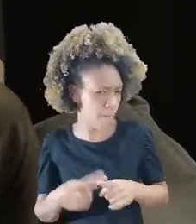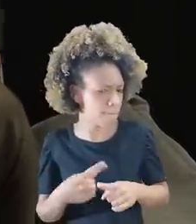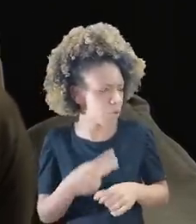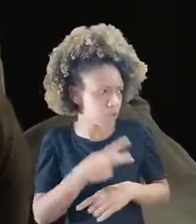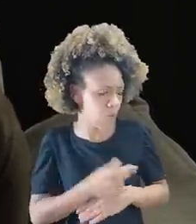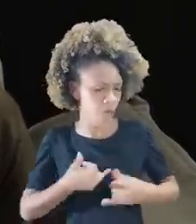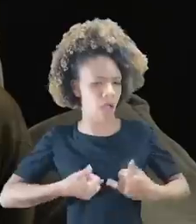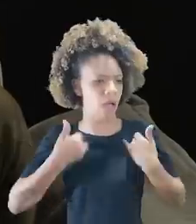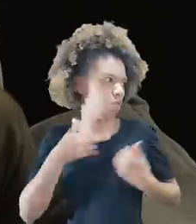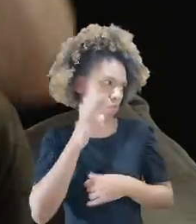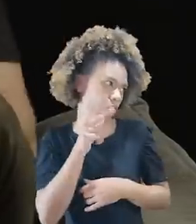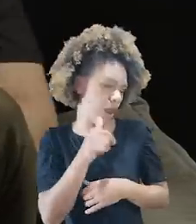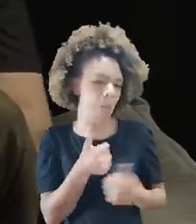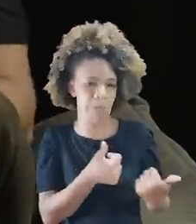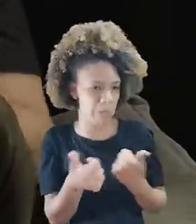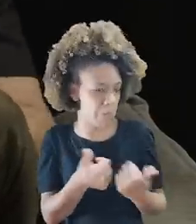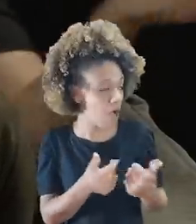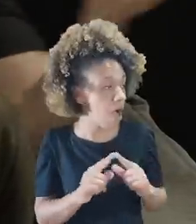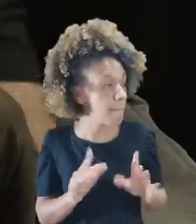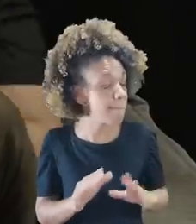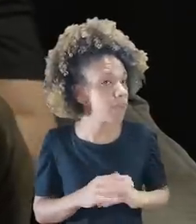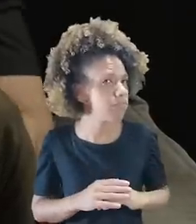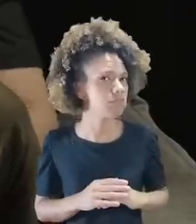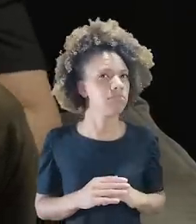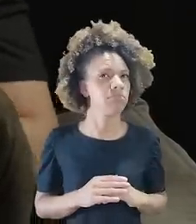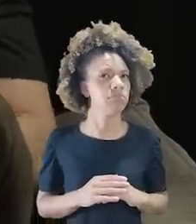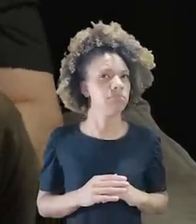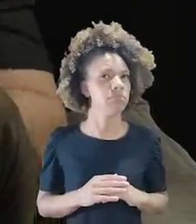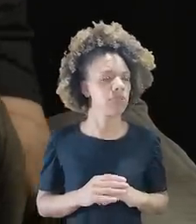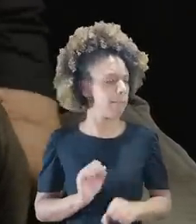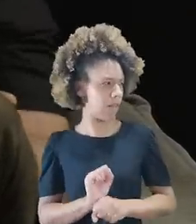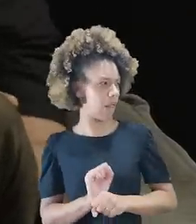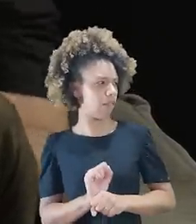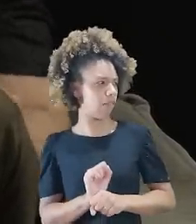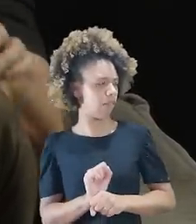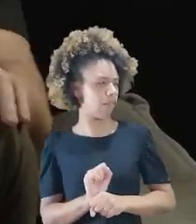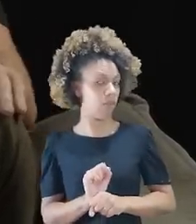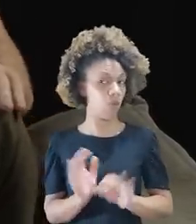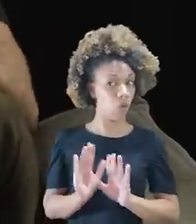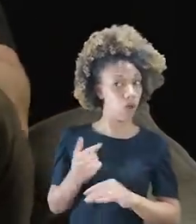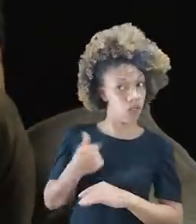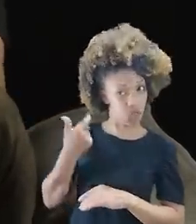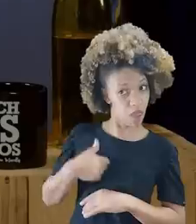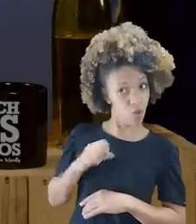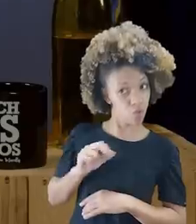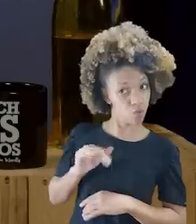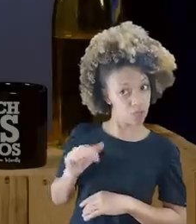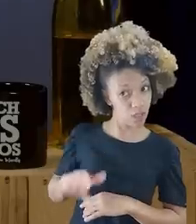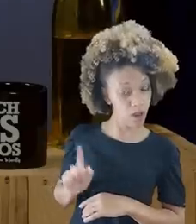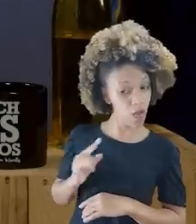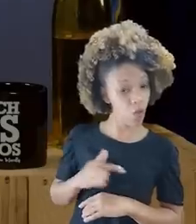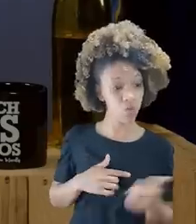sexualizada eu sou uma menina que gosta de sei lá comer mamão e tá os caras é gostosa tipo como